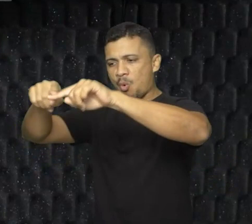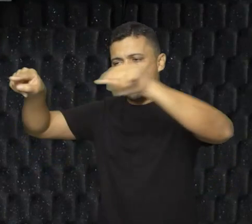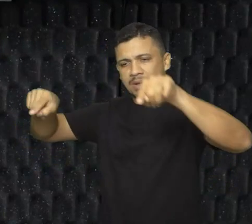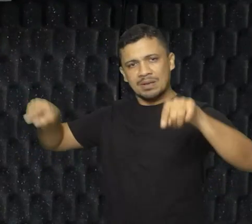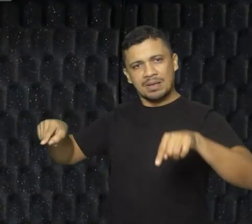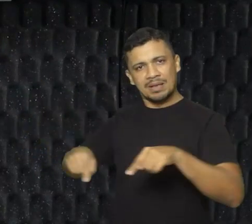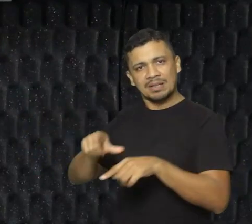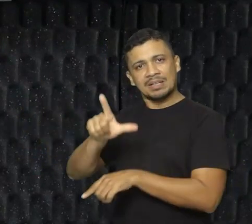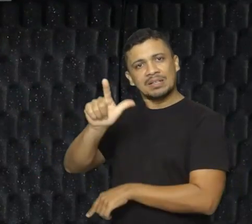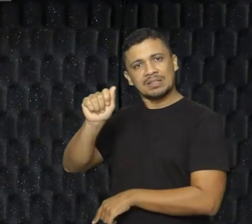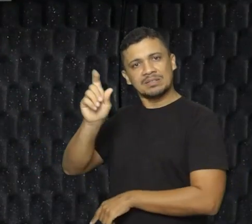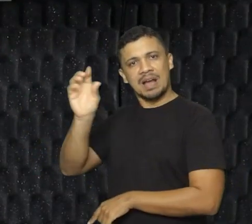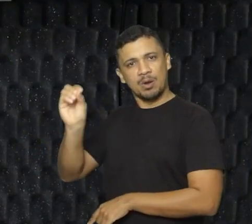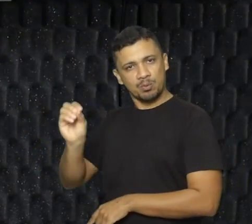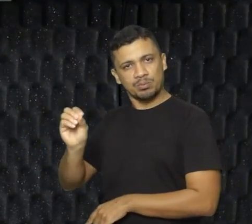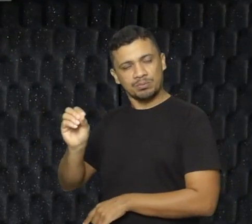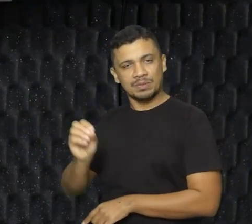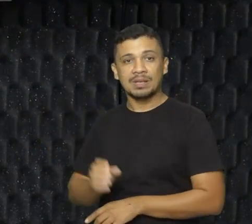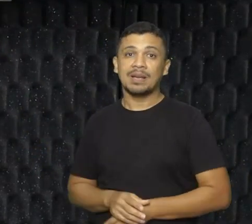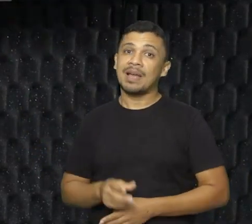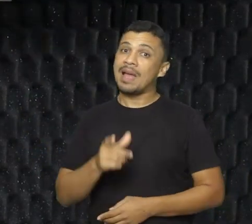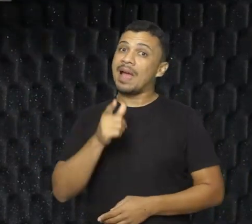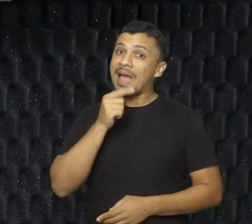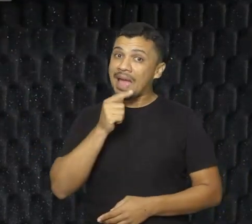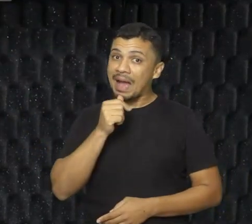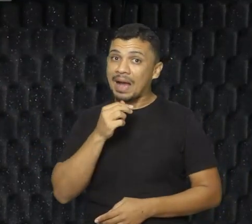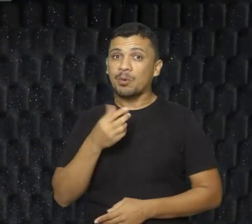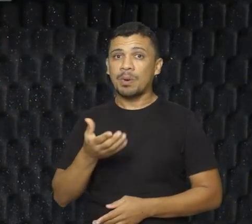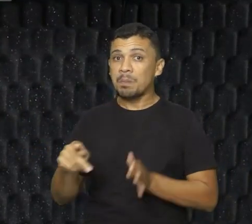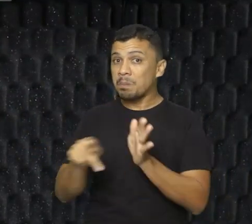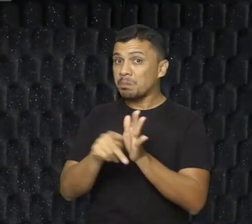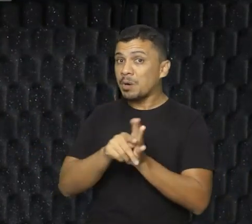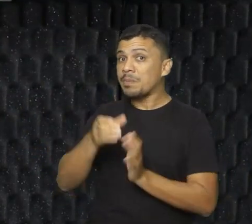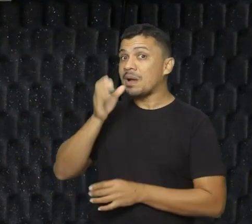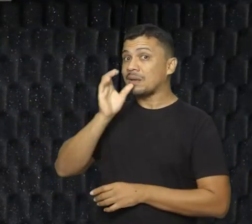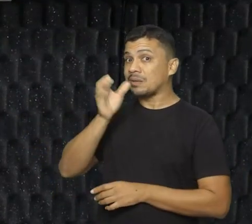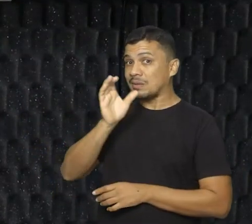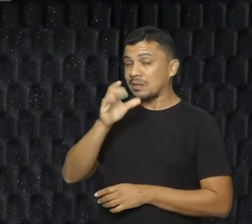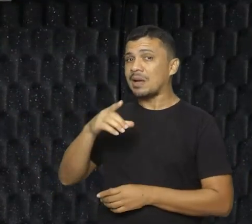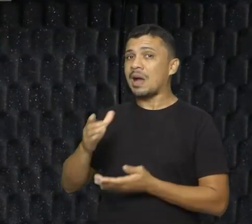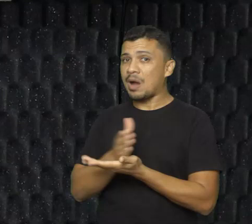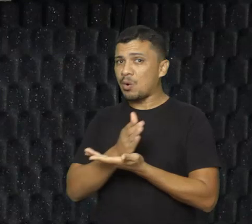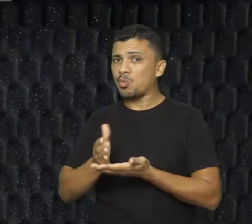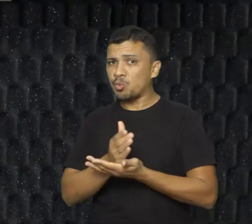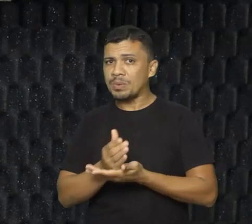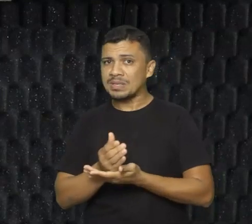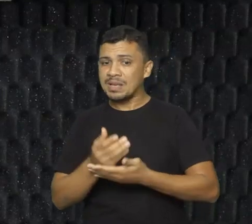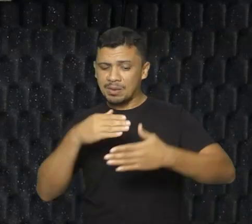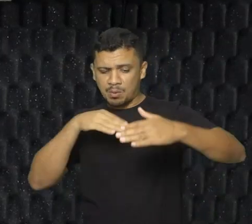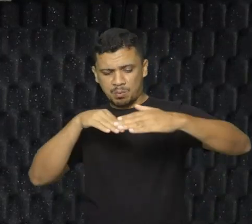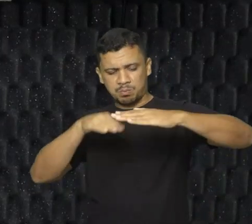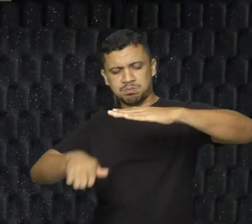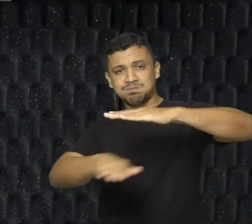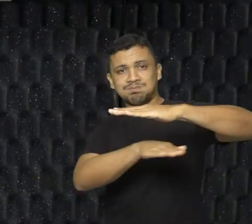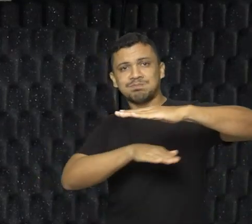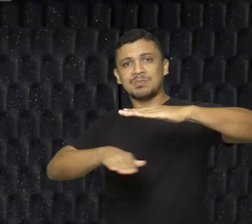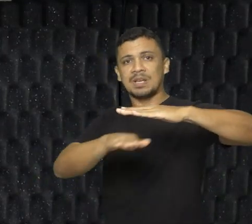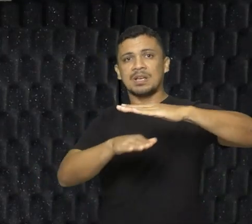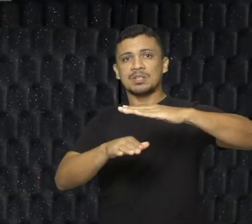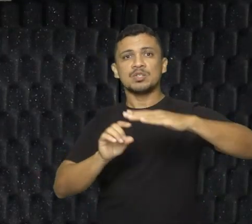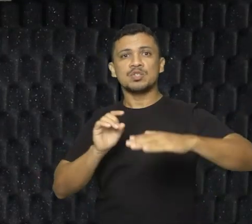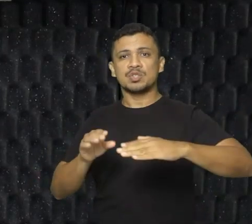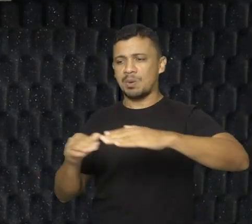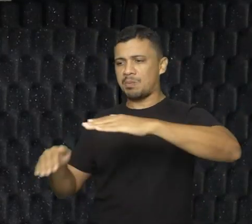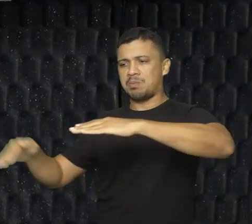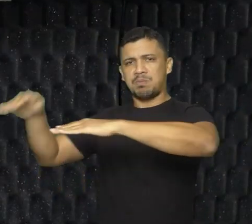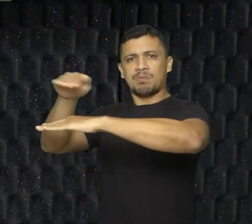de toda a água doce. E uma parte dela está nos lençóis freáticos. Então, limitar apenas a água superficial é um